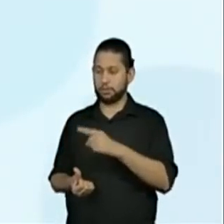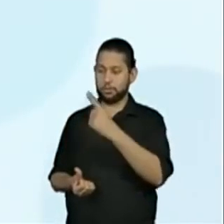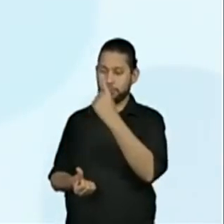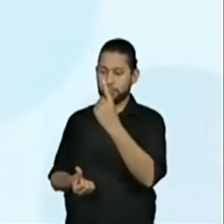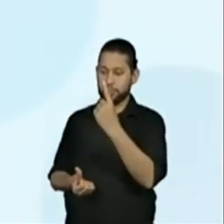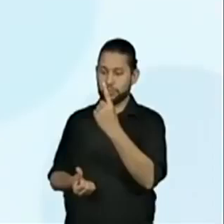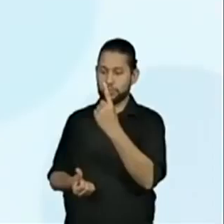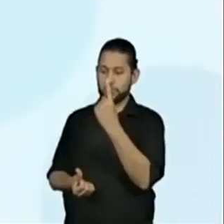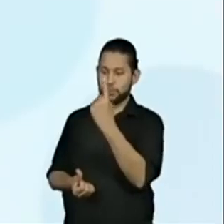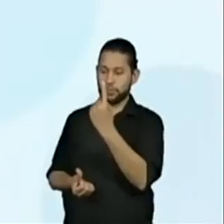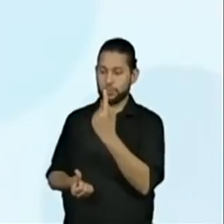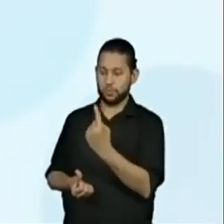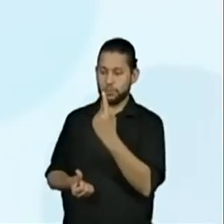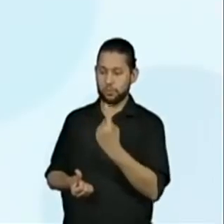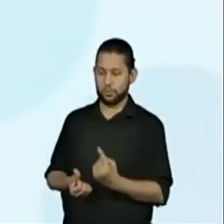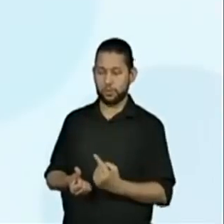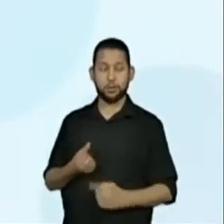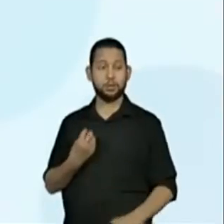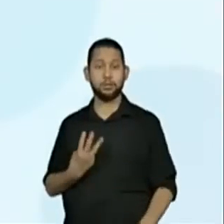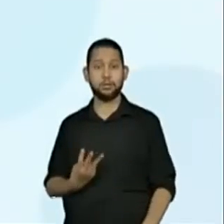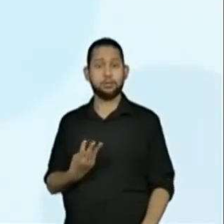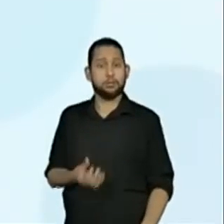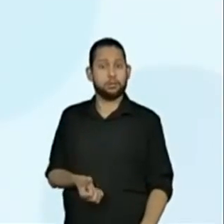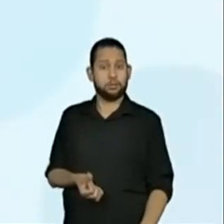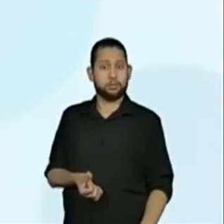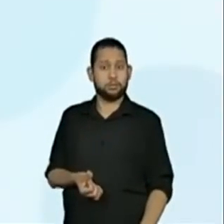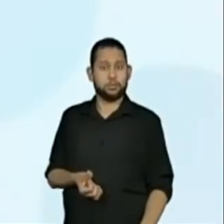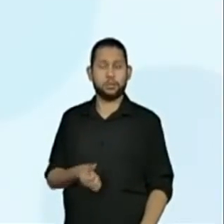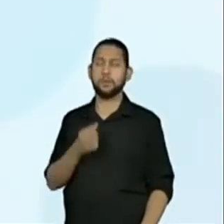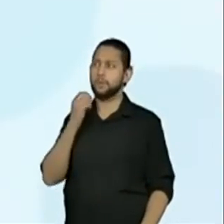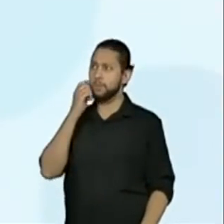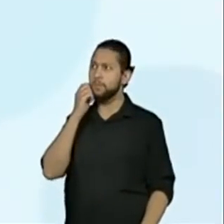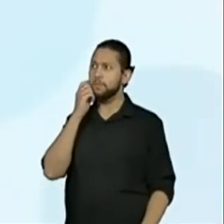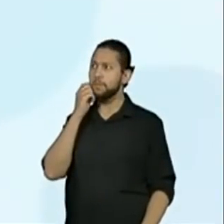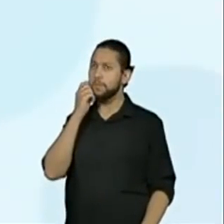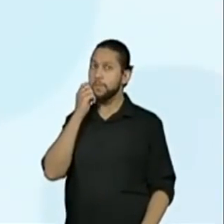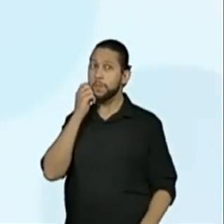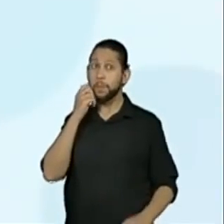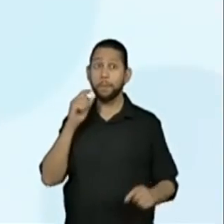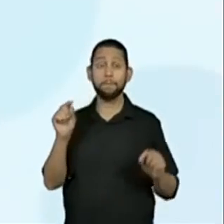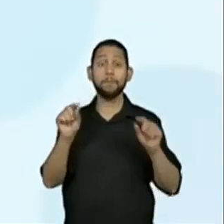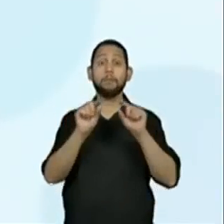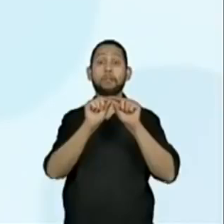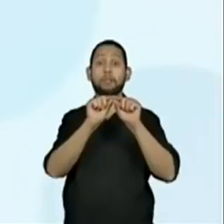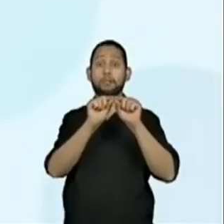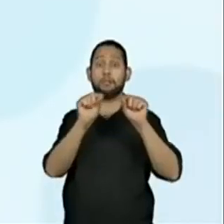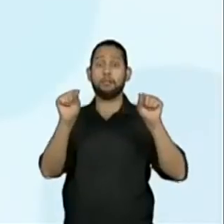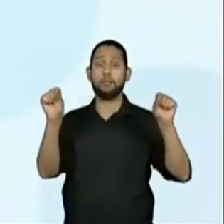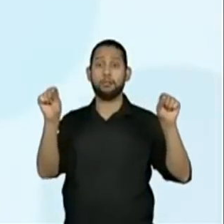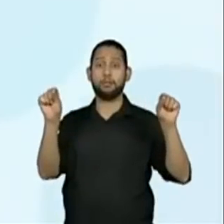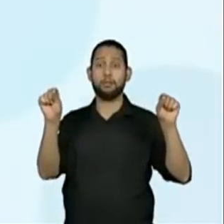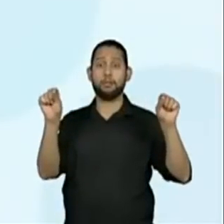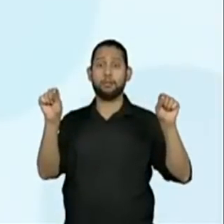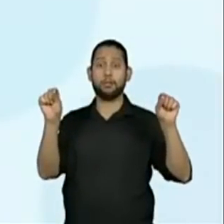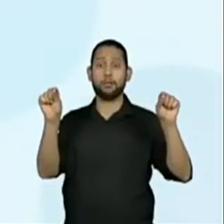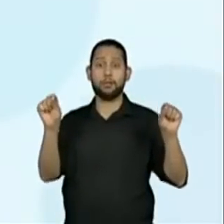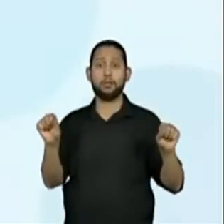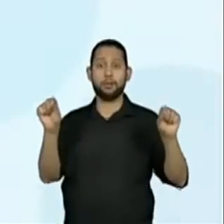do outro então eu tenho 36 e de largura vai me restar